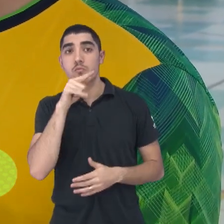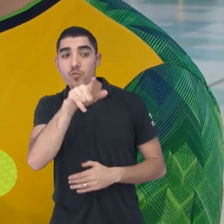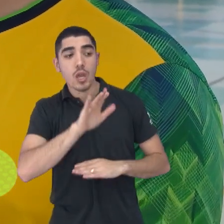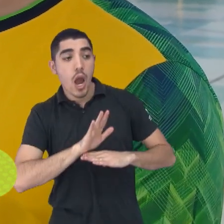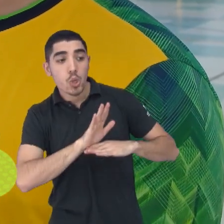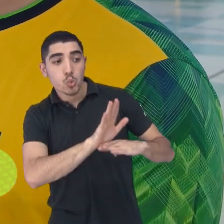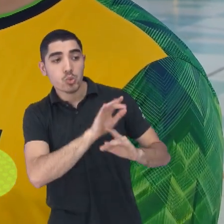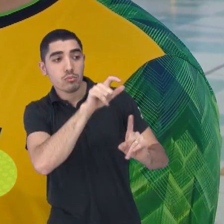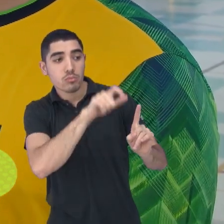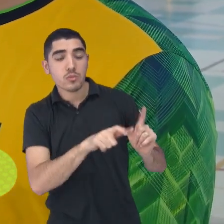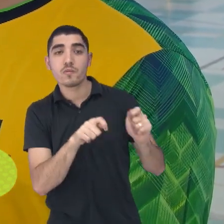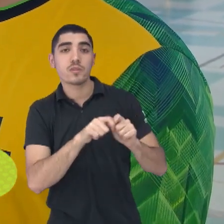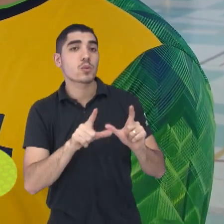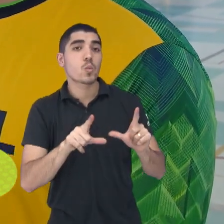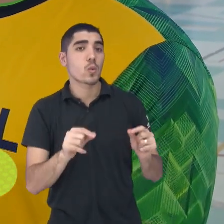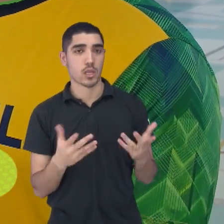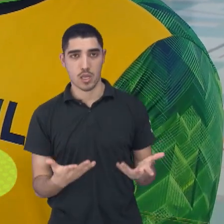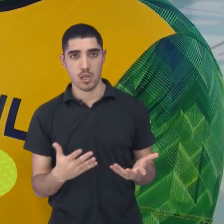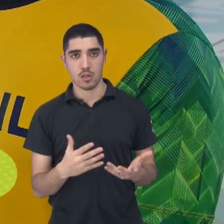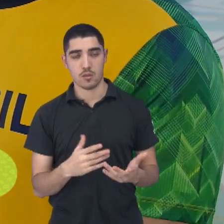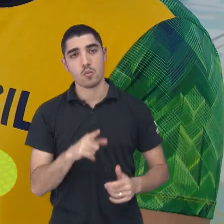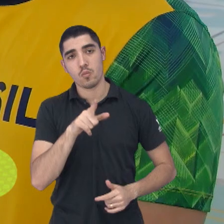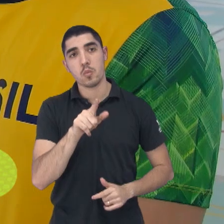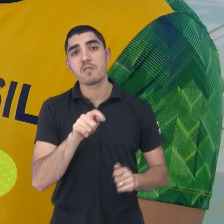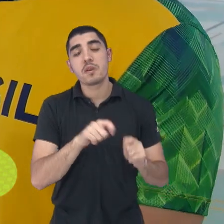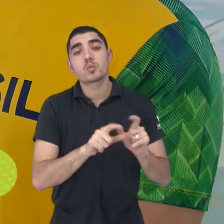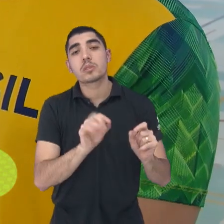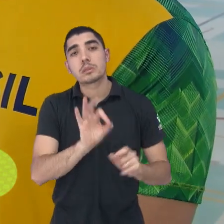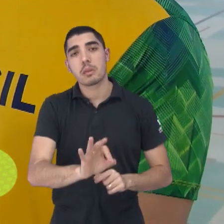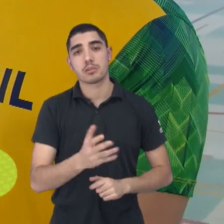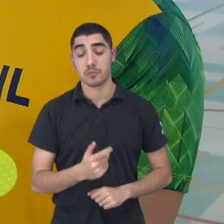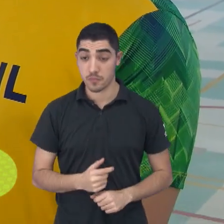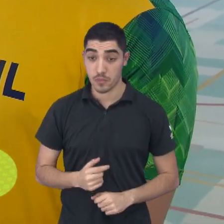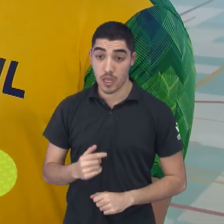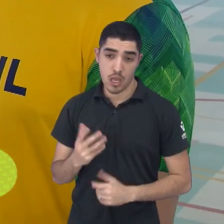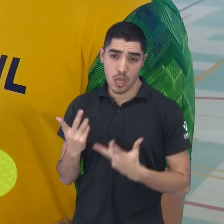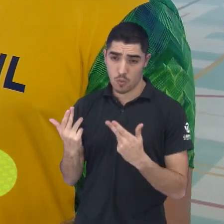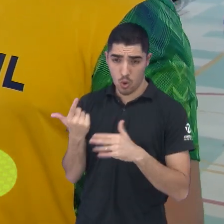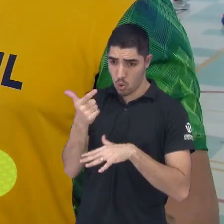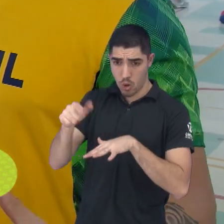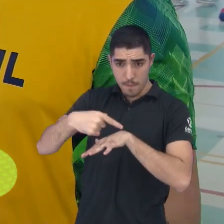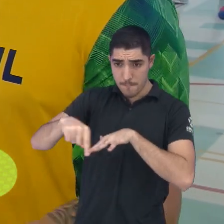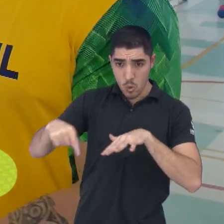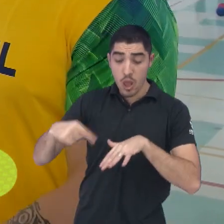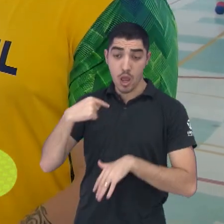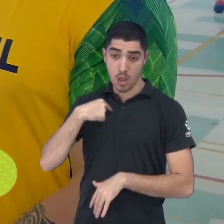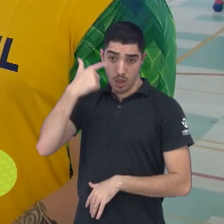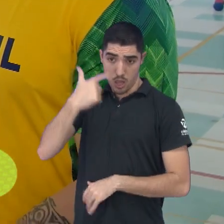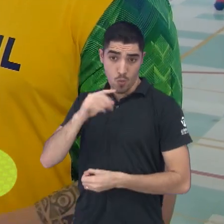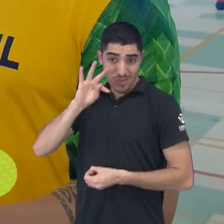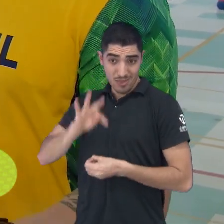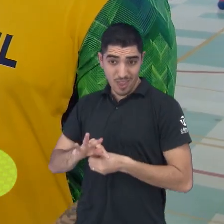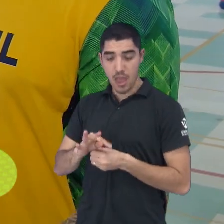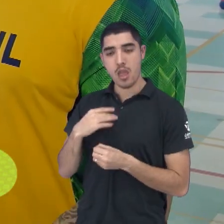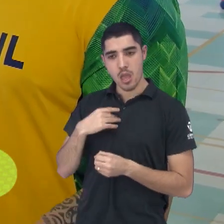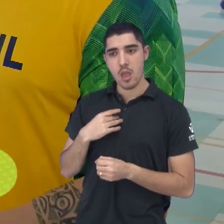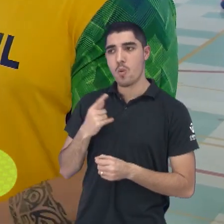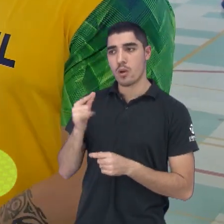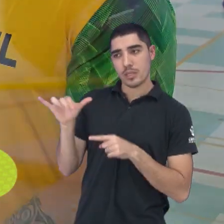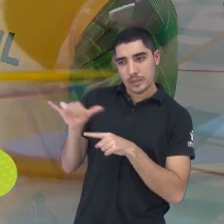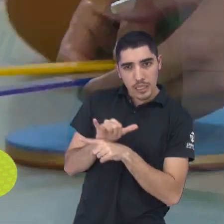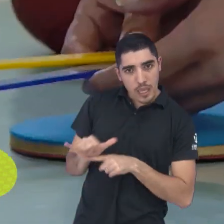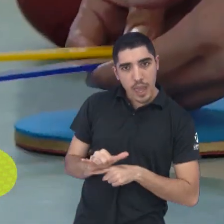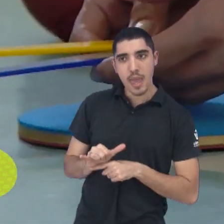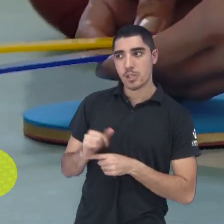ali o atleta, como que é o seu papel na hora do jogo? Assim como todas as modalidades, o técnico ele faz parte ali do processo de criação de estratégia